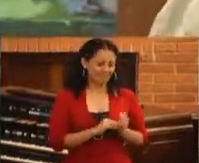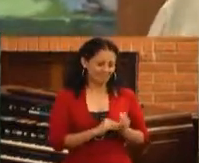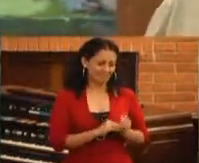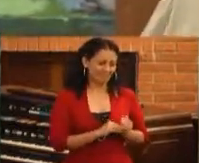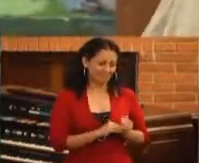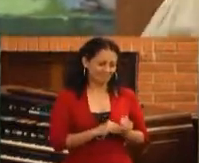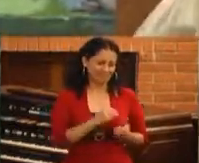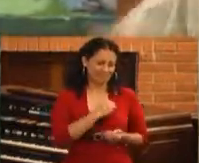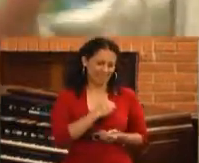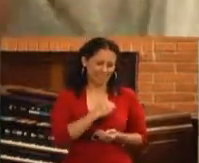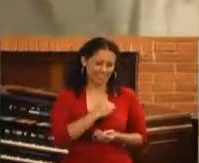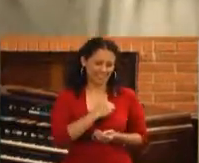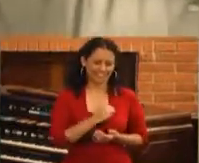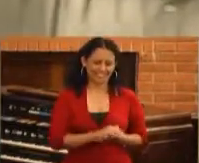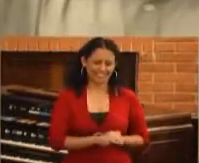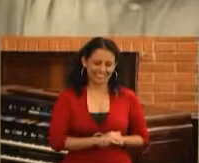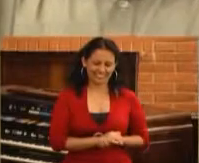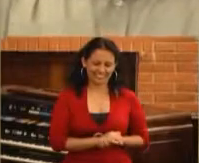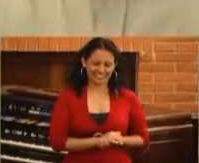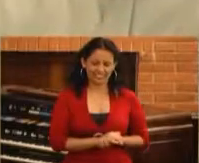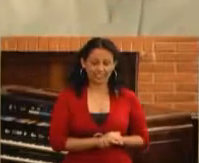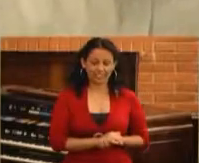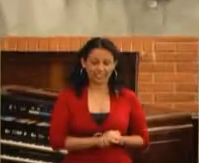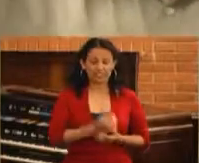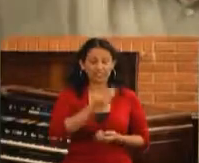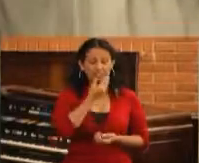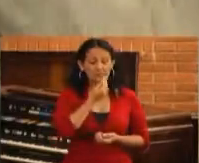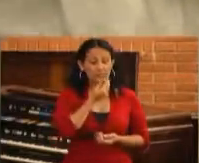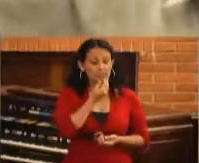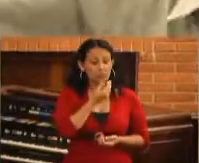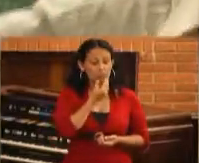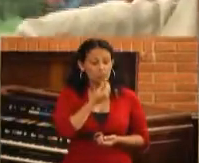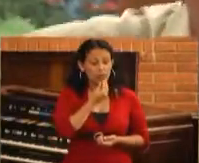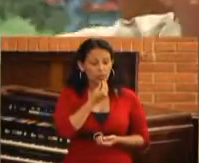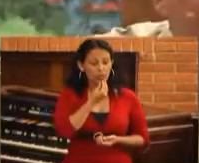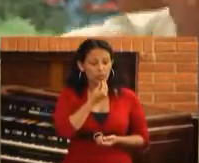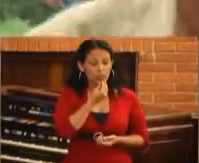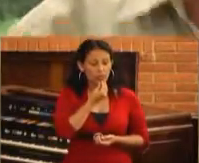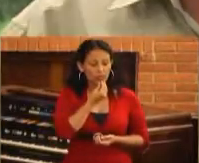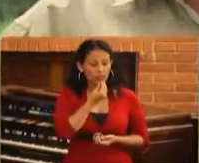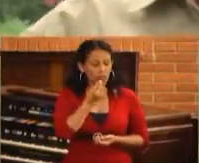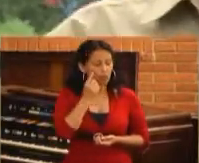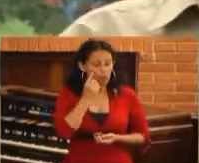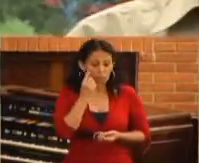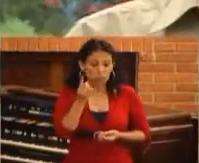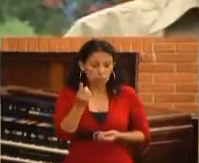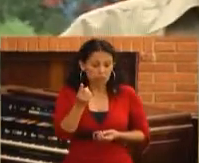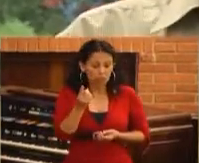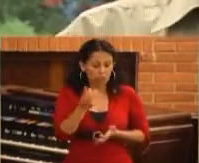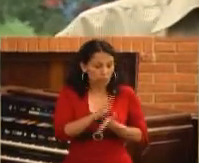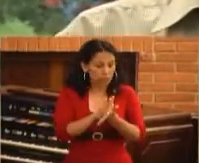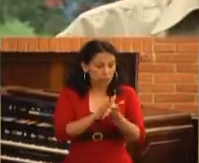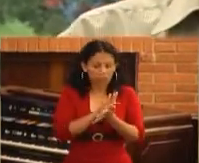pecaminosidade. E este homem, por um mistério que ninguém explica, creu em Jesus.